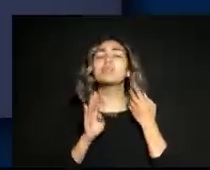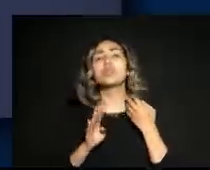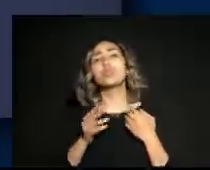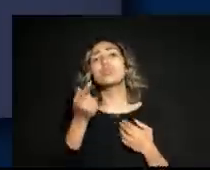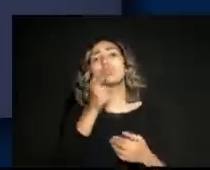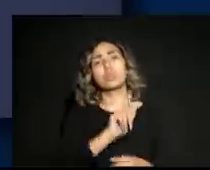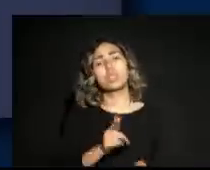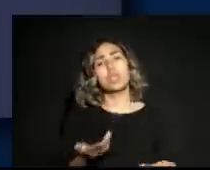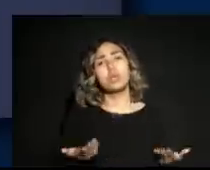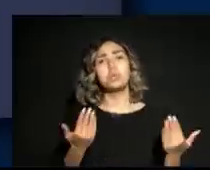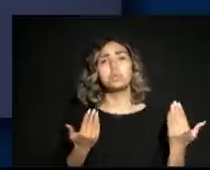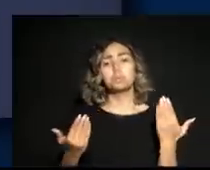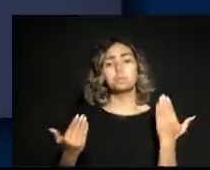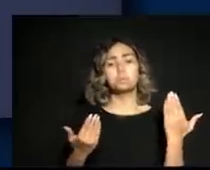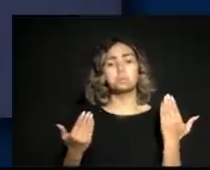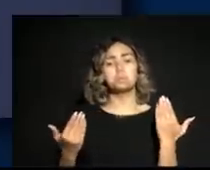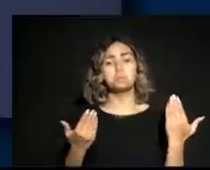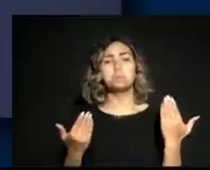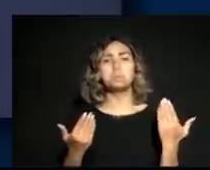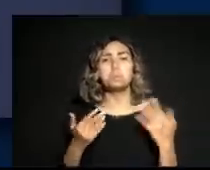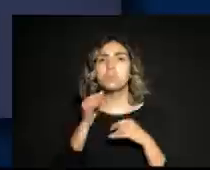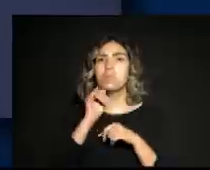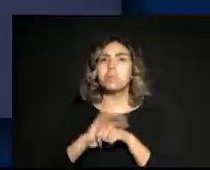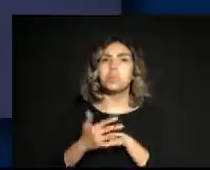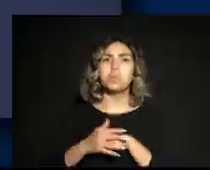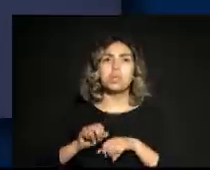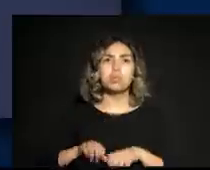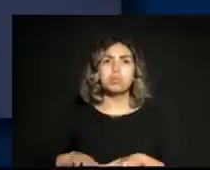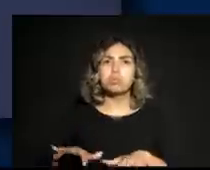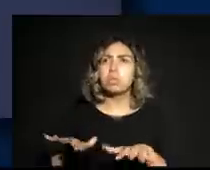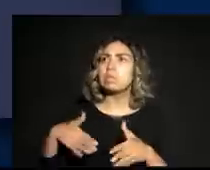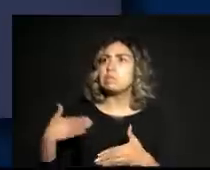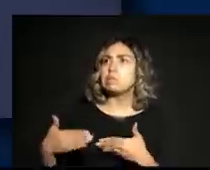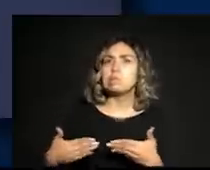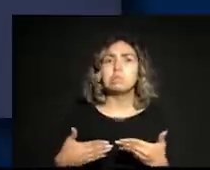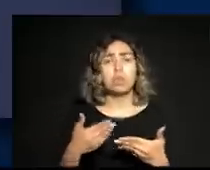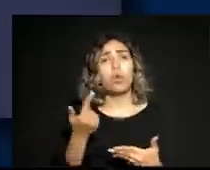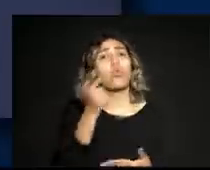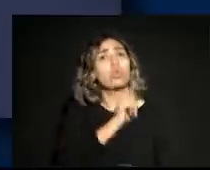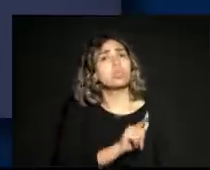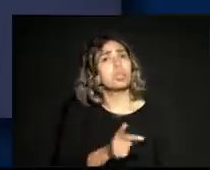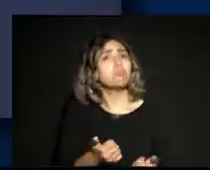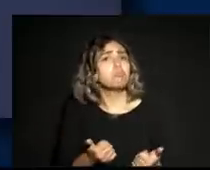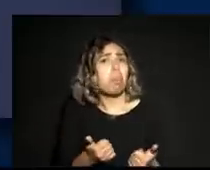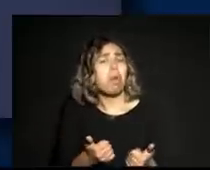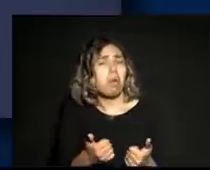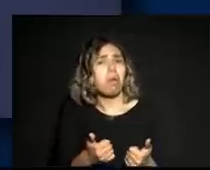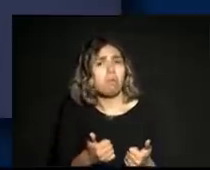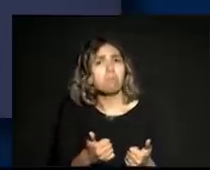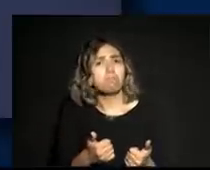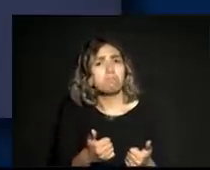conseguiu entregar atravessar esse esse caos que foi que foi a pandemia é